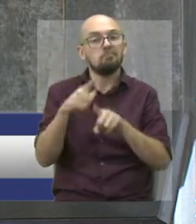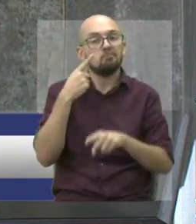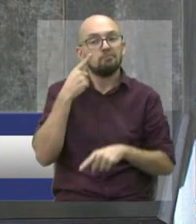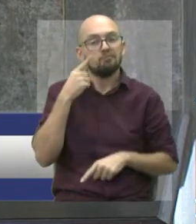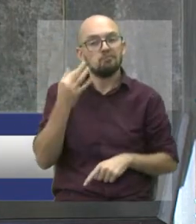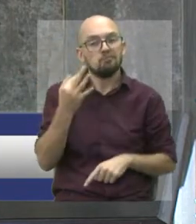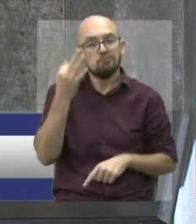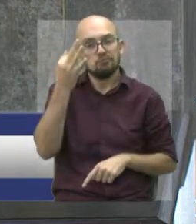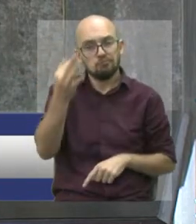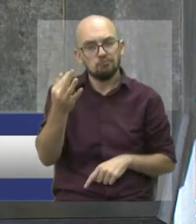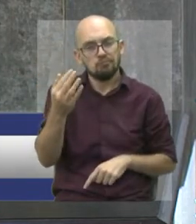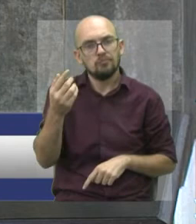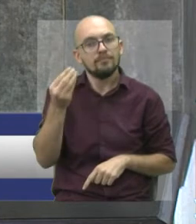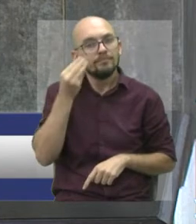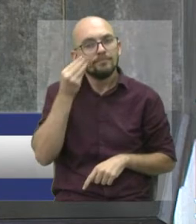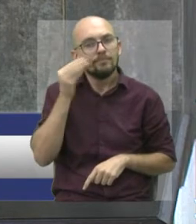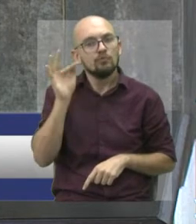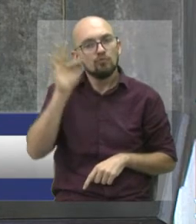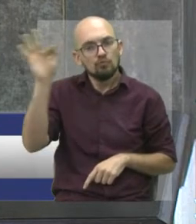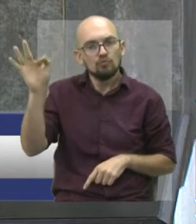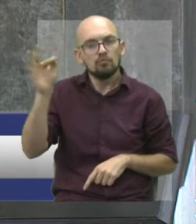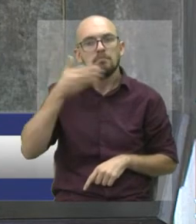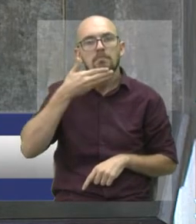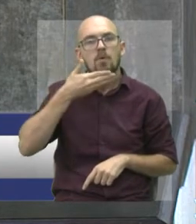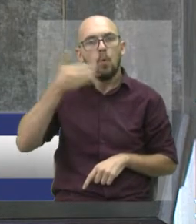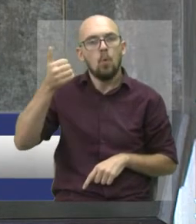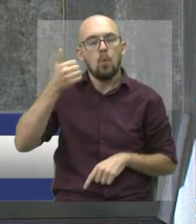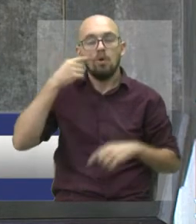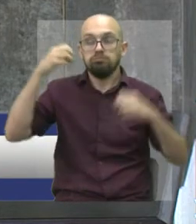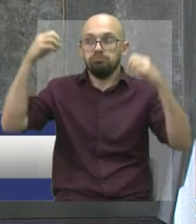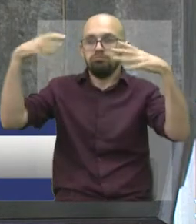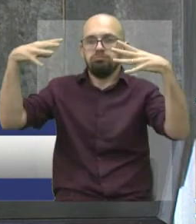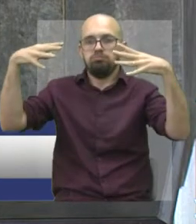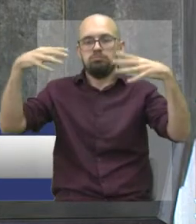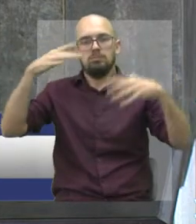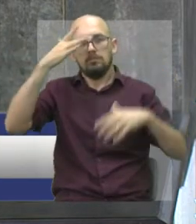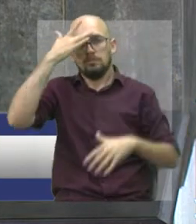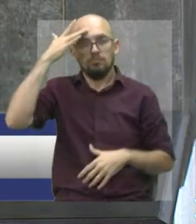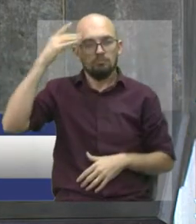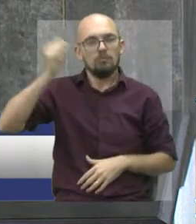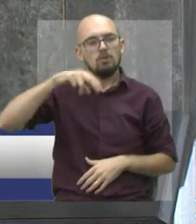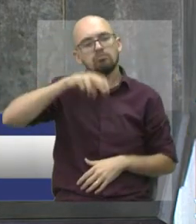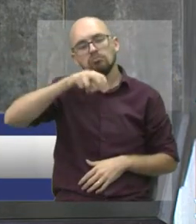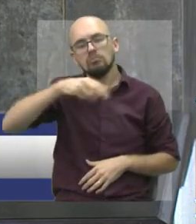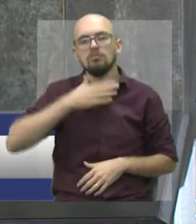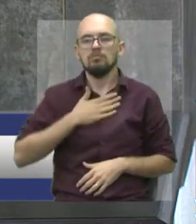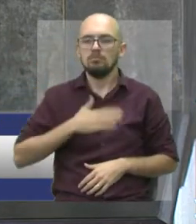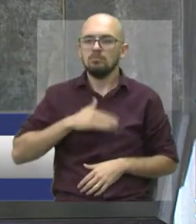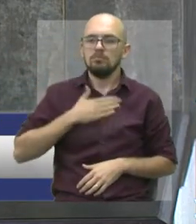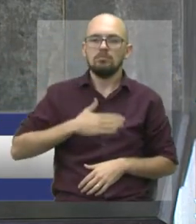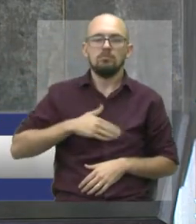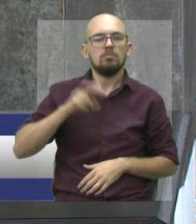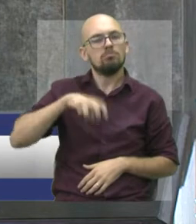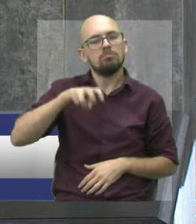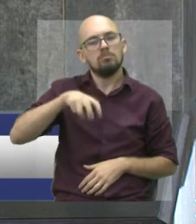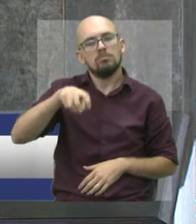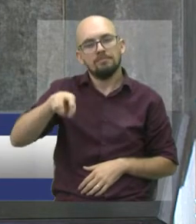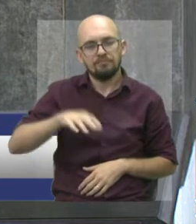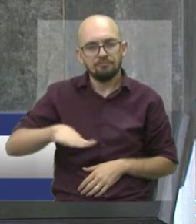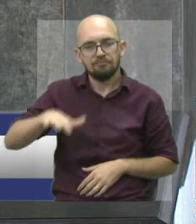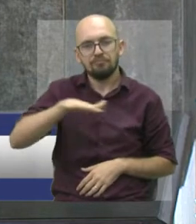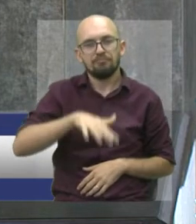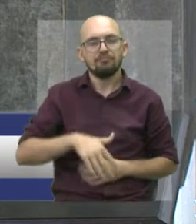poder iluminar aquele espaço ali e atender as pessoas que trafegam por aquele